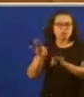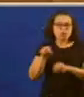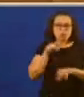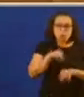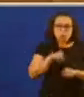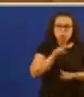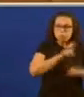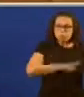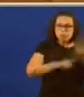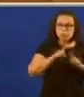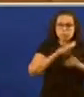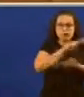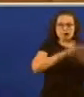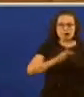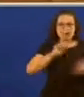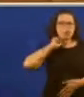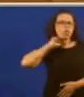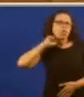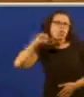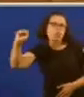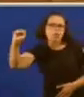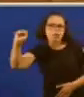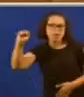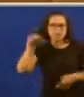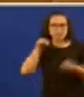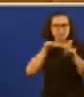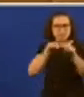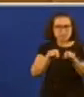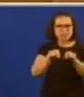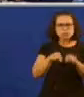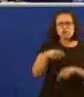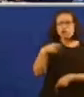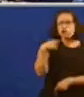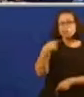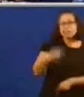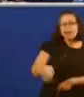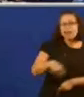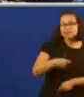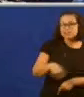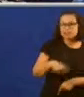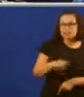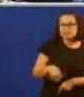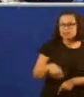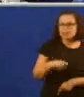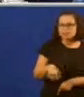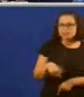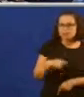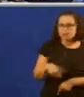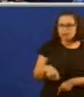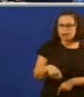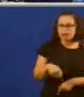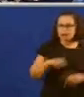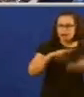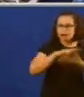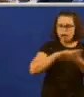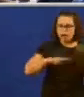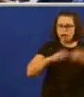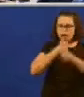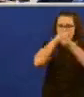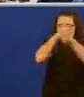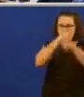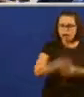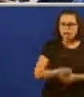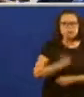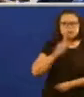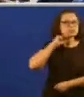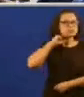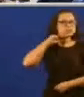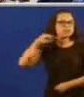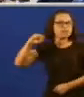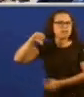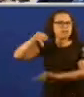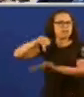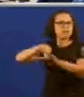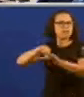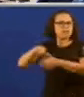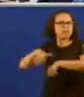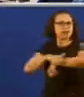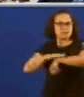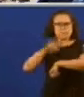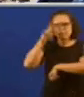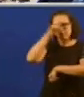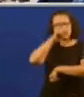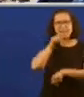de Galiza. O noso problema é un presidente empeñado en manter unha Galiza dependente do centralismo.